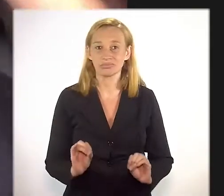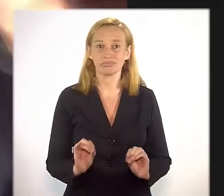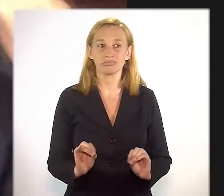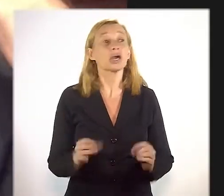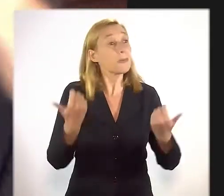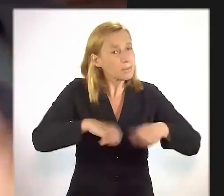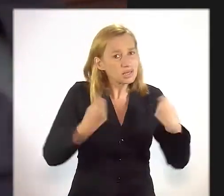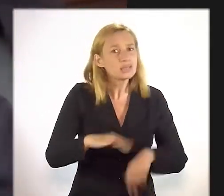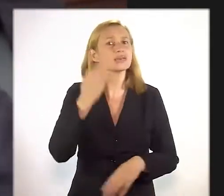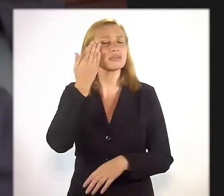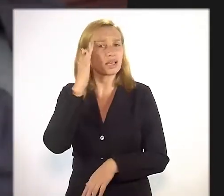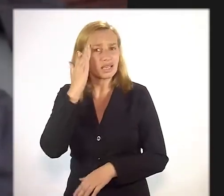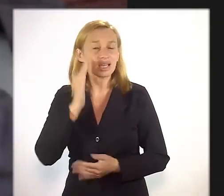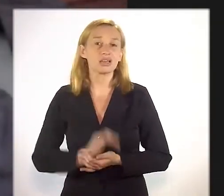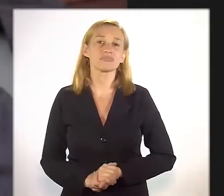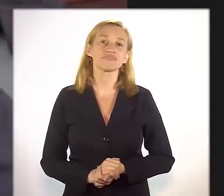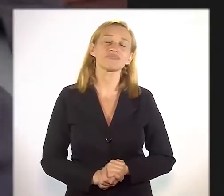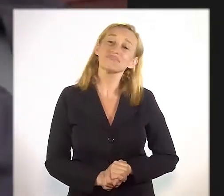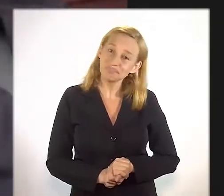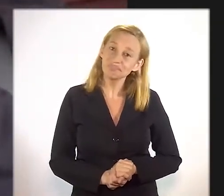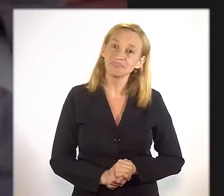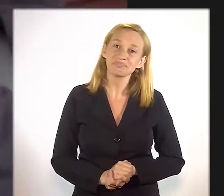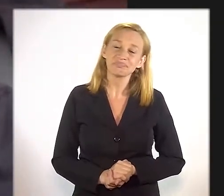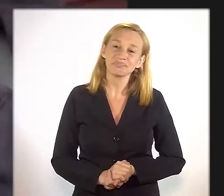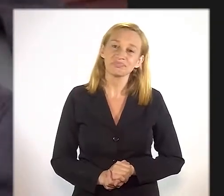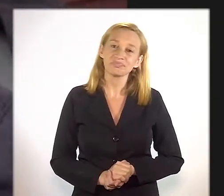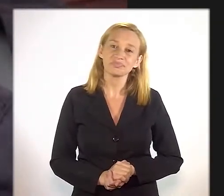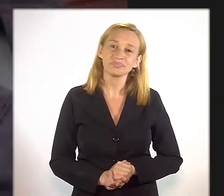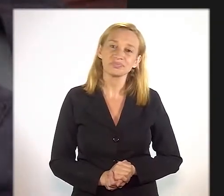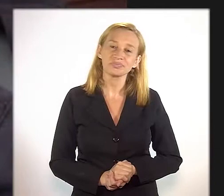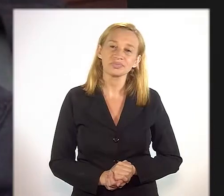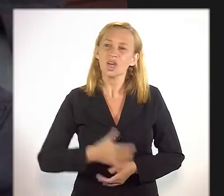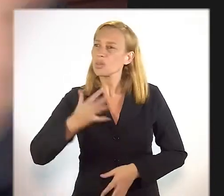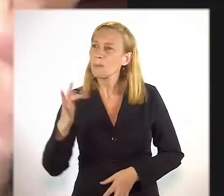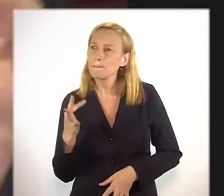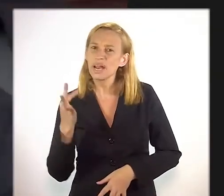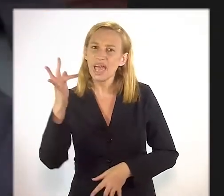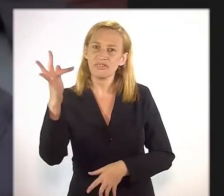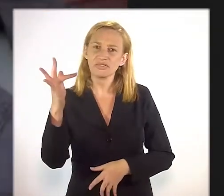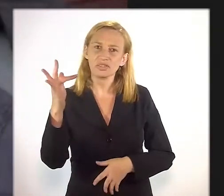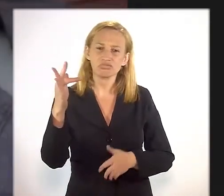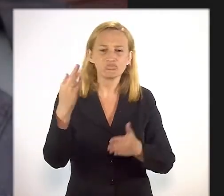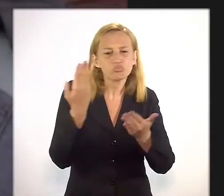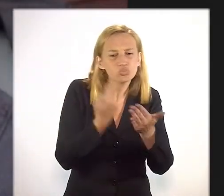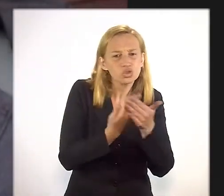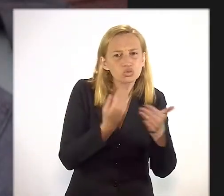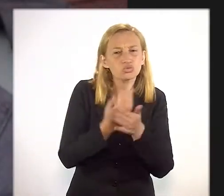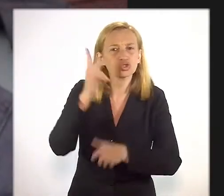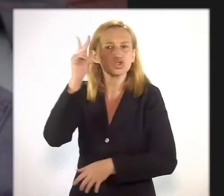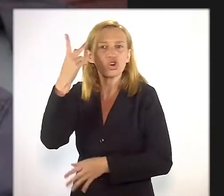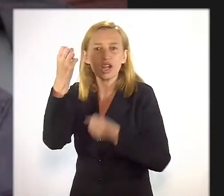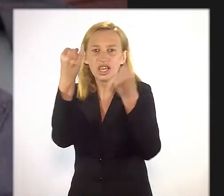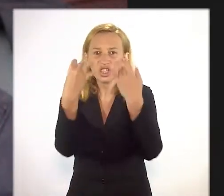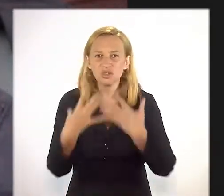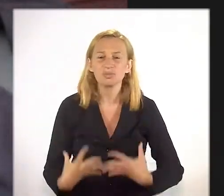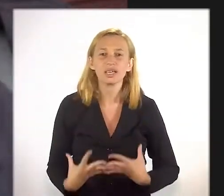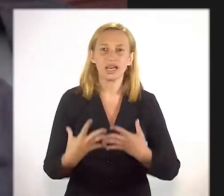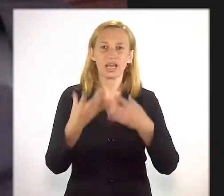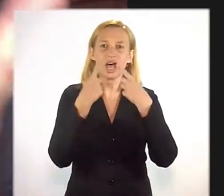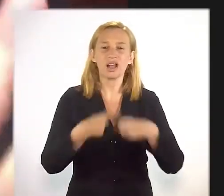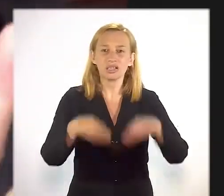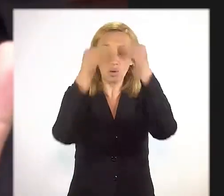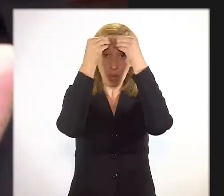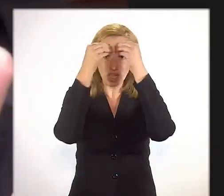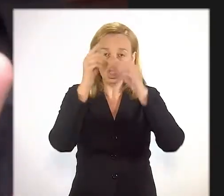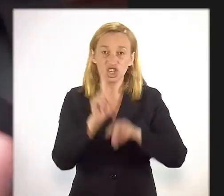preciso compreender isto. Eu vou tentar, através de um breve bosquejo histórico, explicar isso em